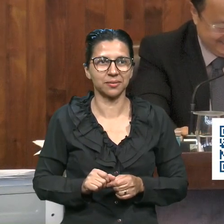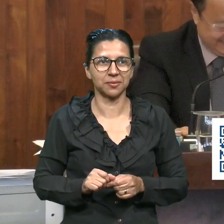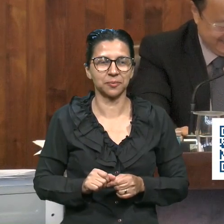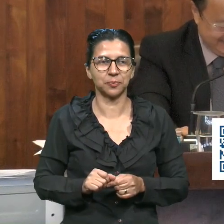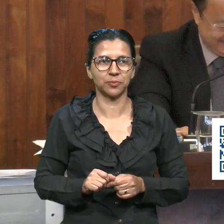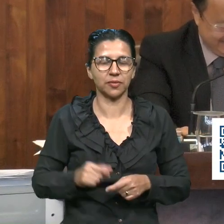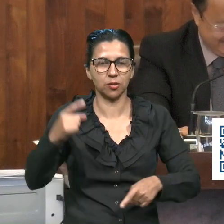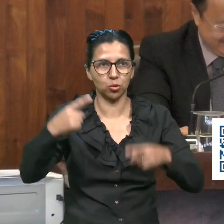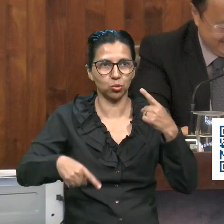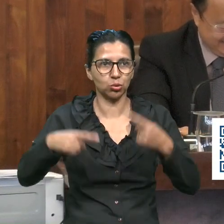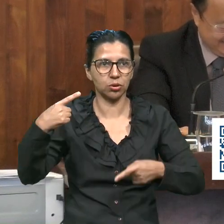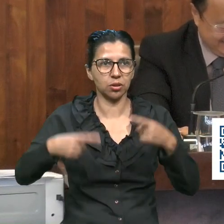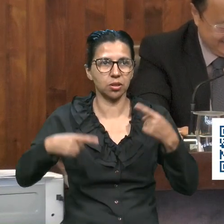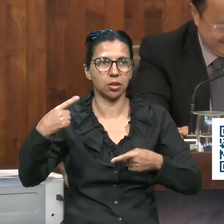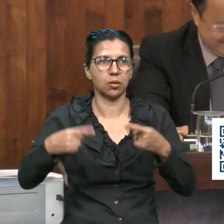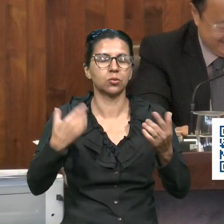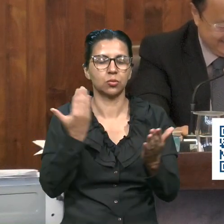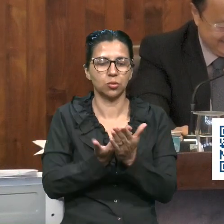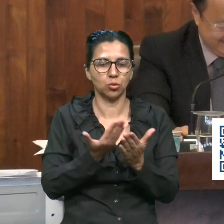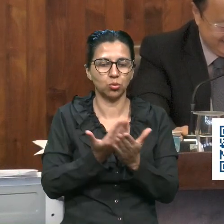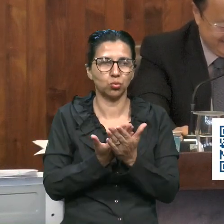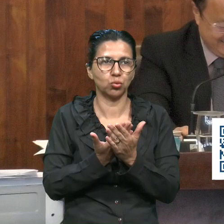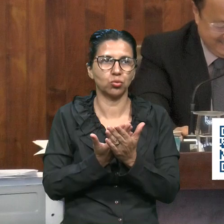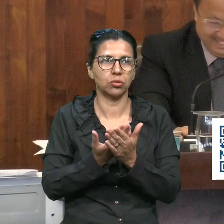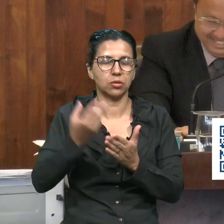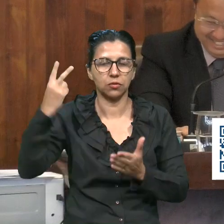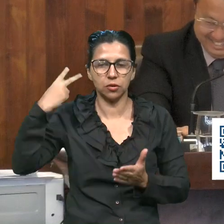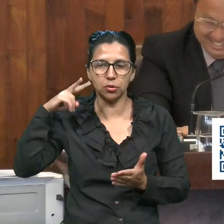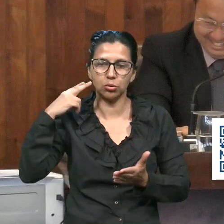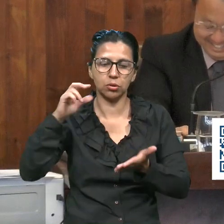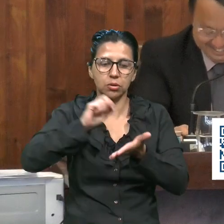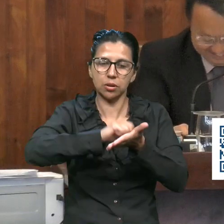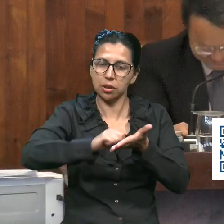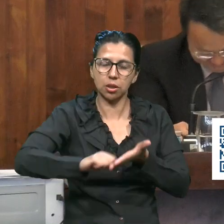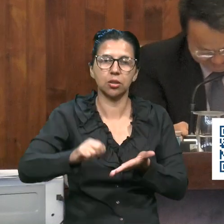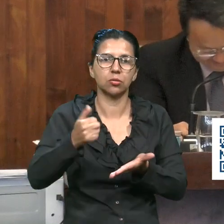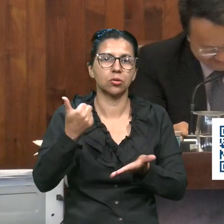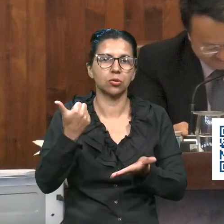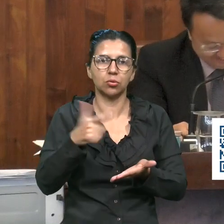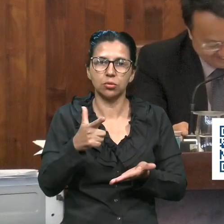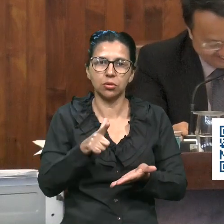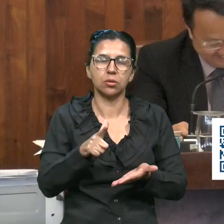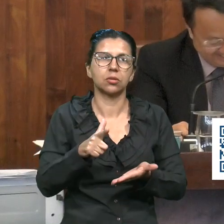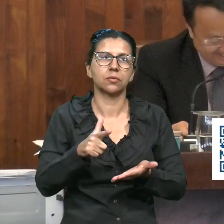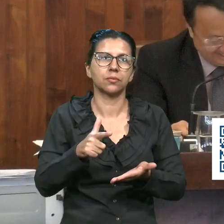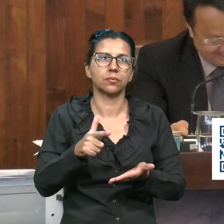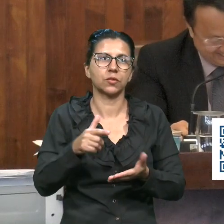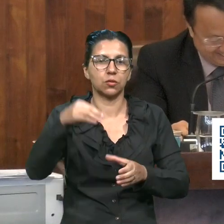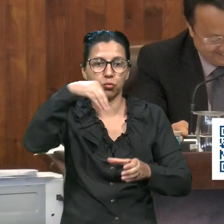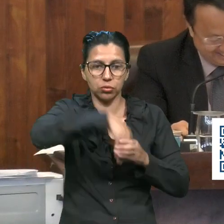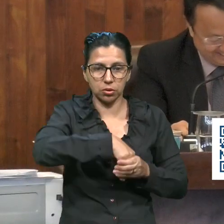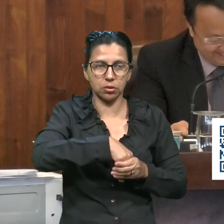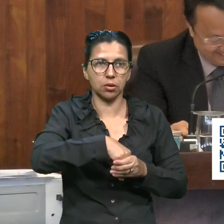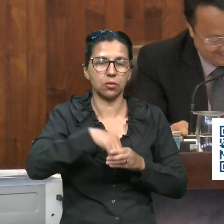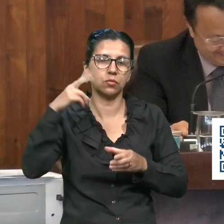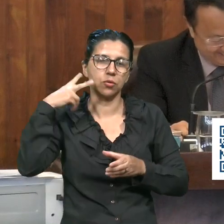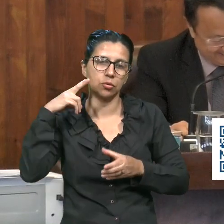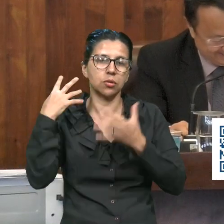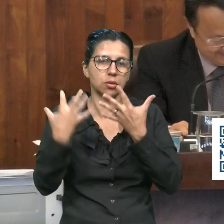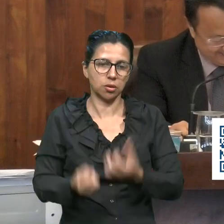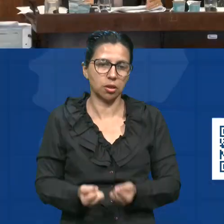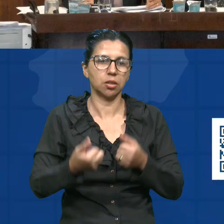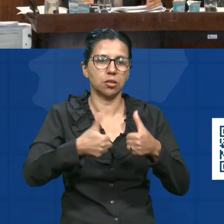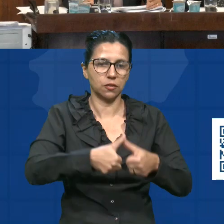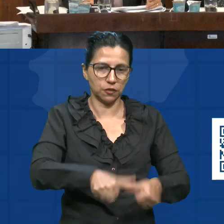Em discussão, o requerimento. Não havendo vereadores inscritos, está em discussão, está em votação. Os vereadores que estão favoráveis permaneçam como